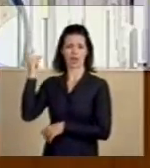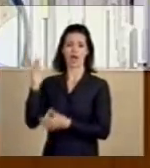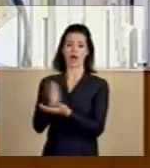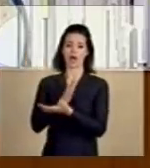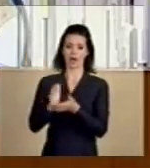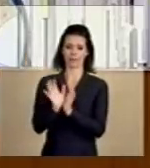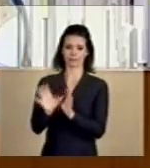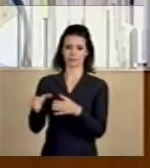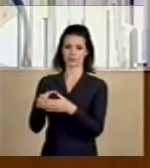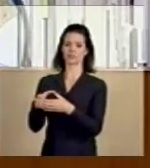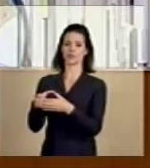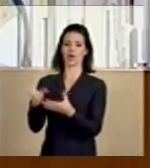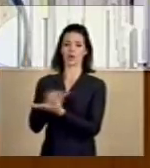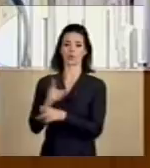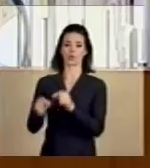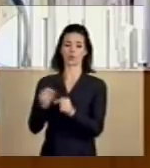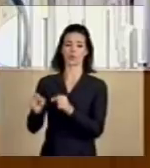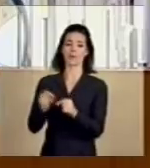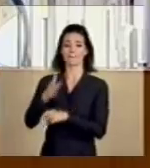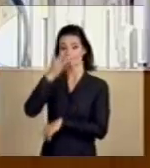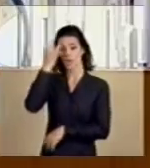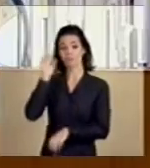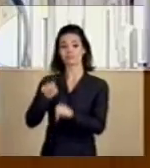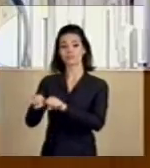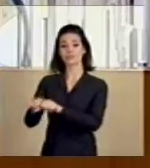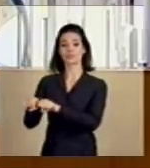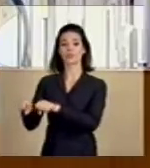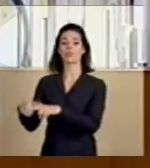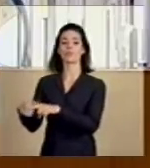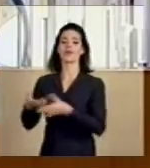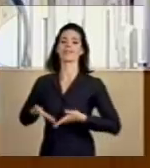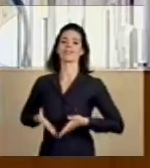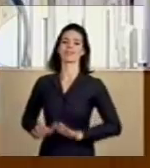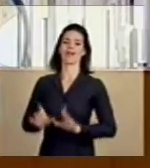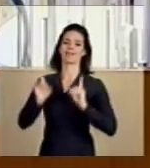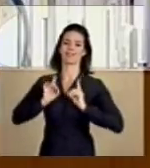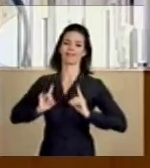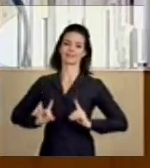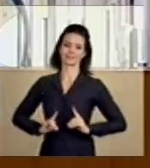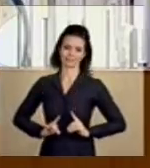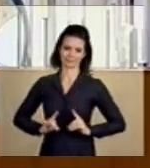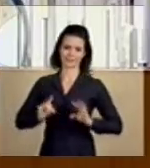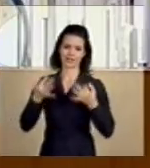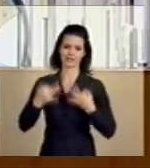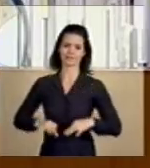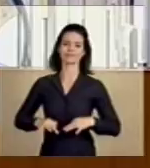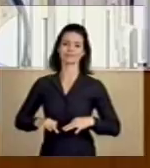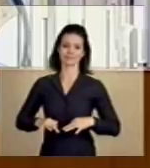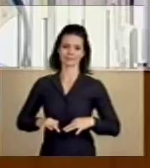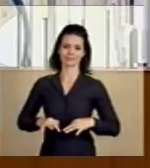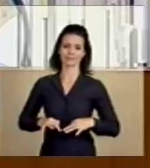ainda, acredito que ainda haja, por nascerem com algumas deficiências físicas e simplesmente